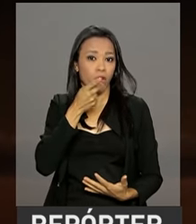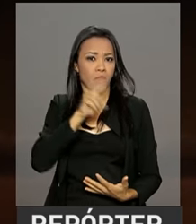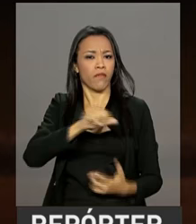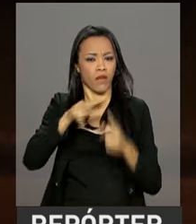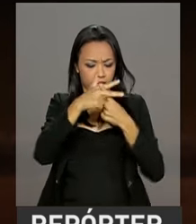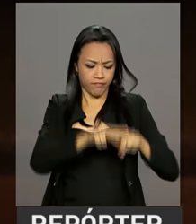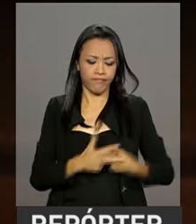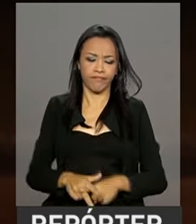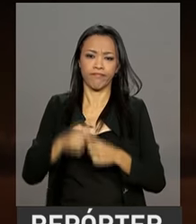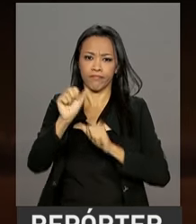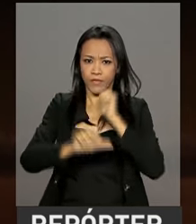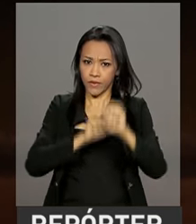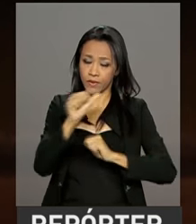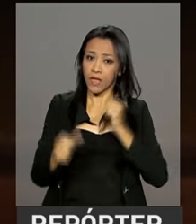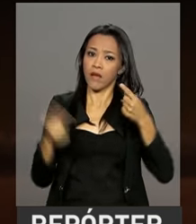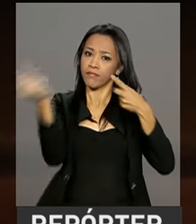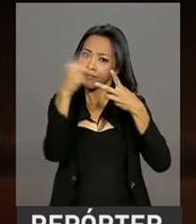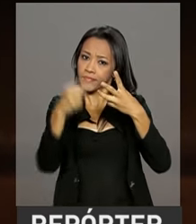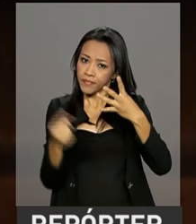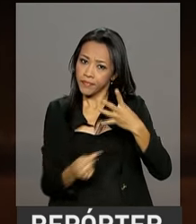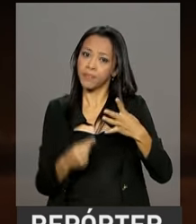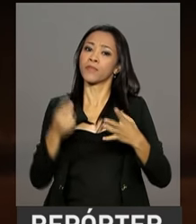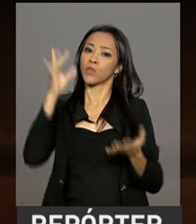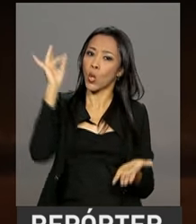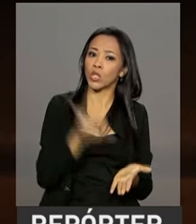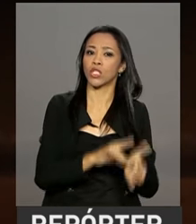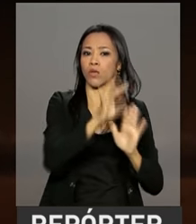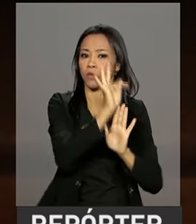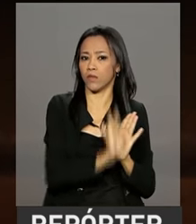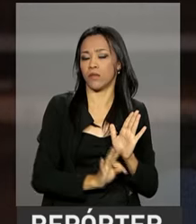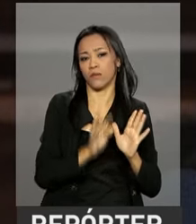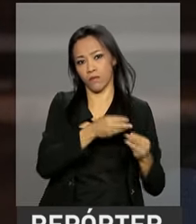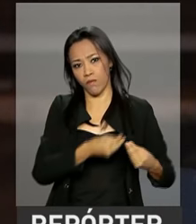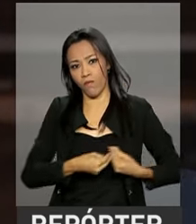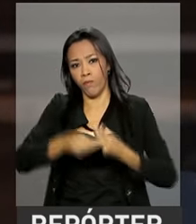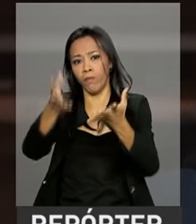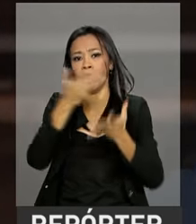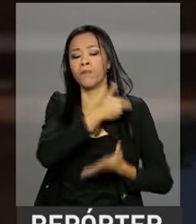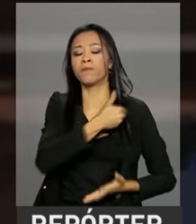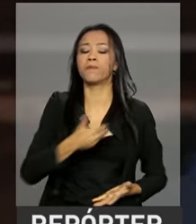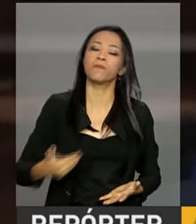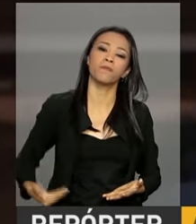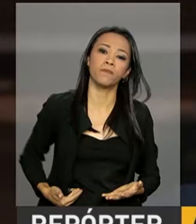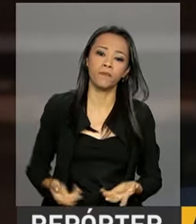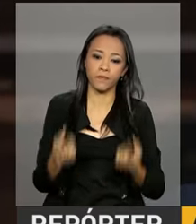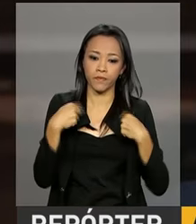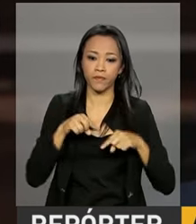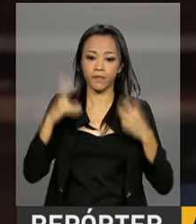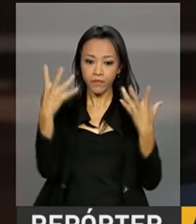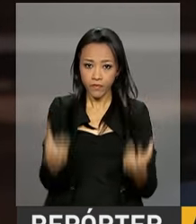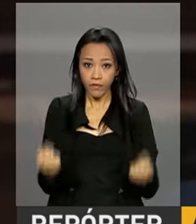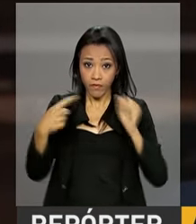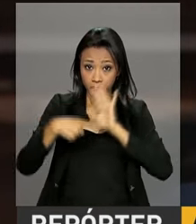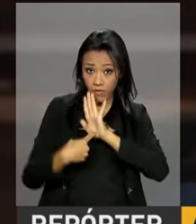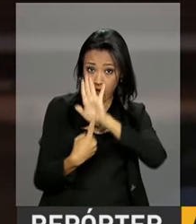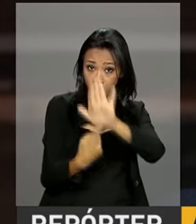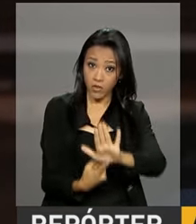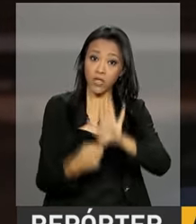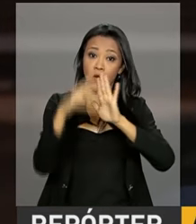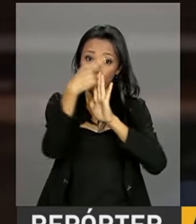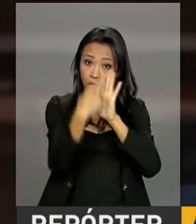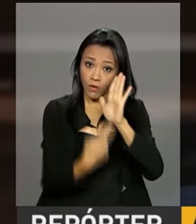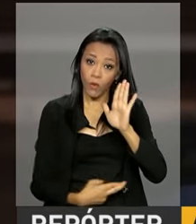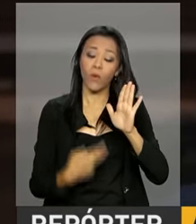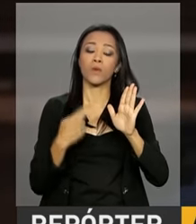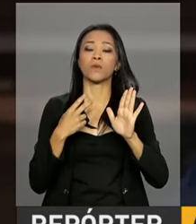em pontos do projeto original enviado pelo governo nós vamos apresentar o nosso relatório no primeiro momento